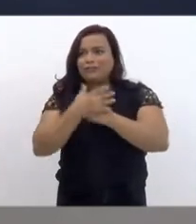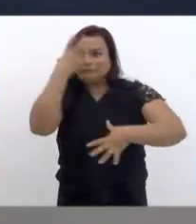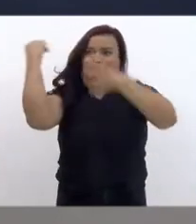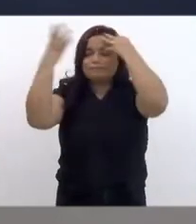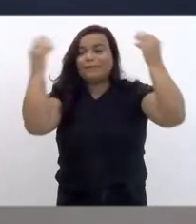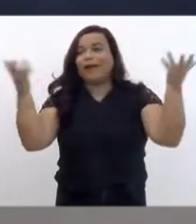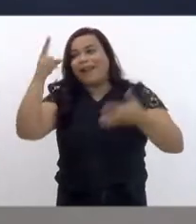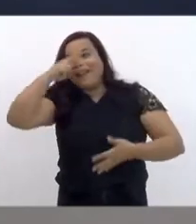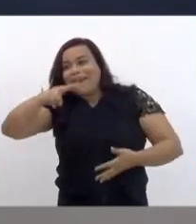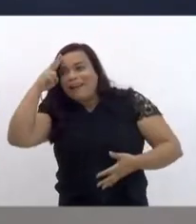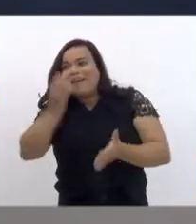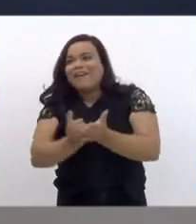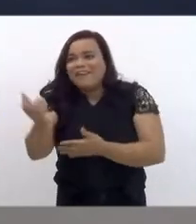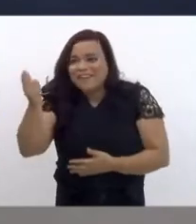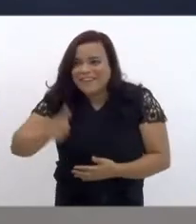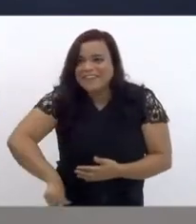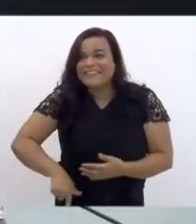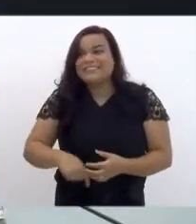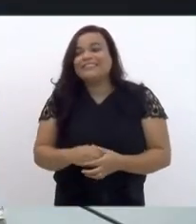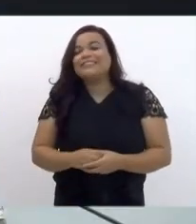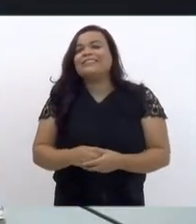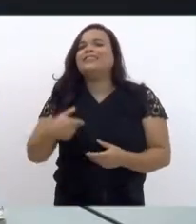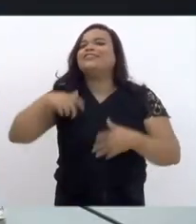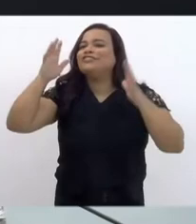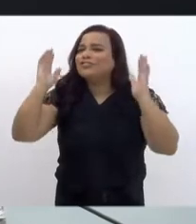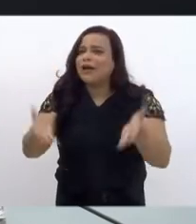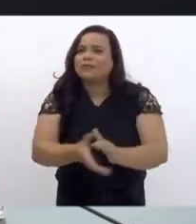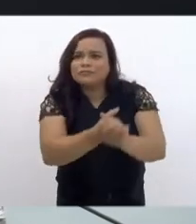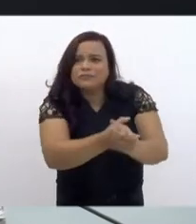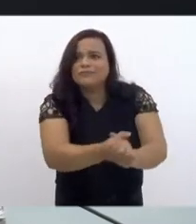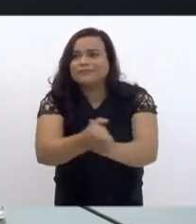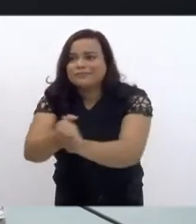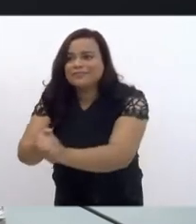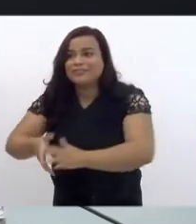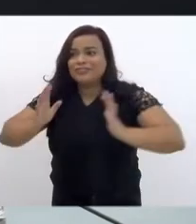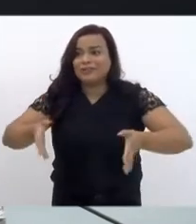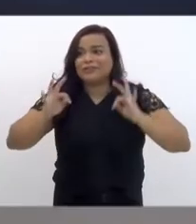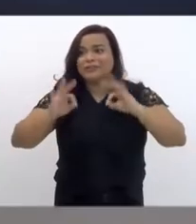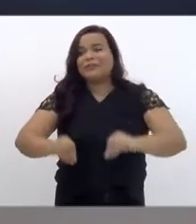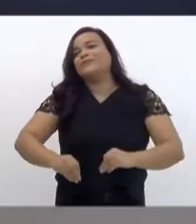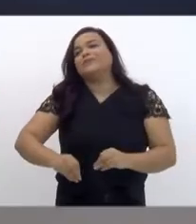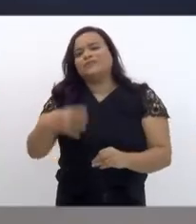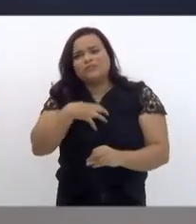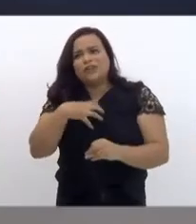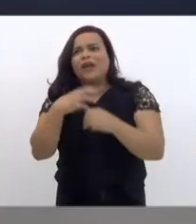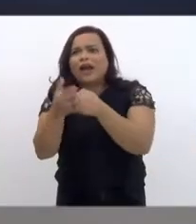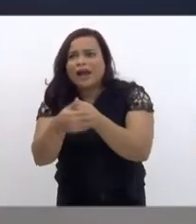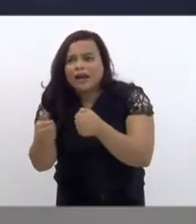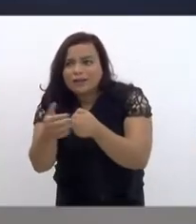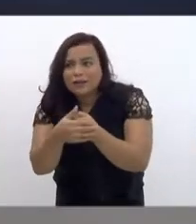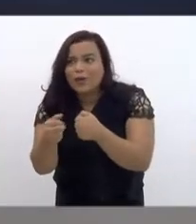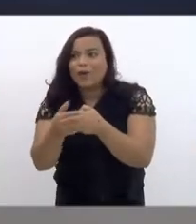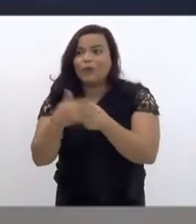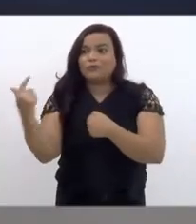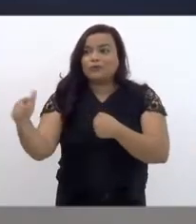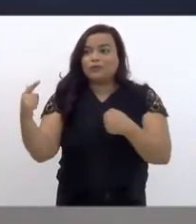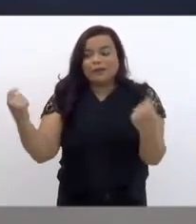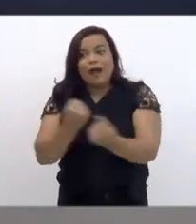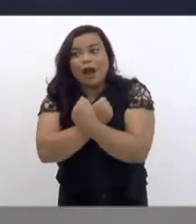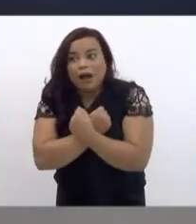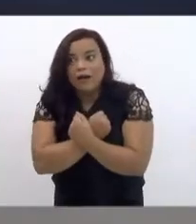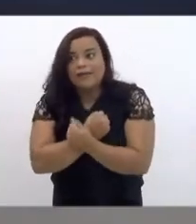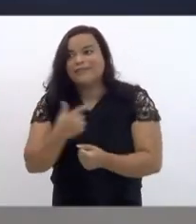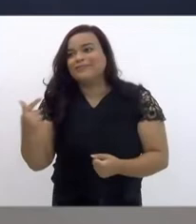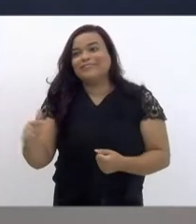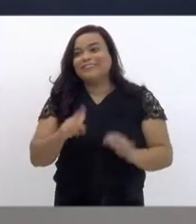Não, já saudou. Já saudei a efeméride. Não saudou, não, ele saudou de uma forma carinhosa, não calorosa, tão